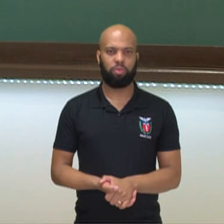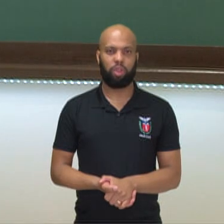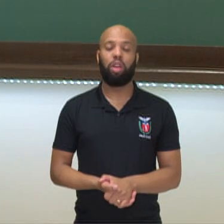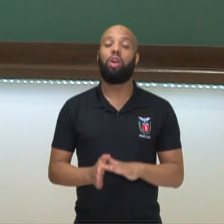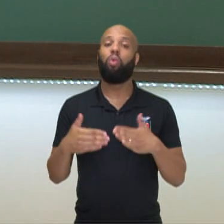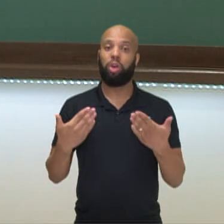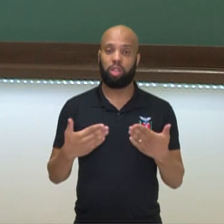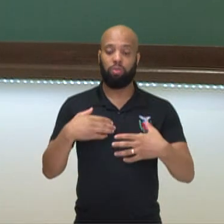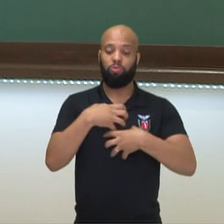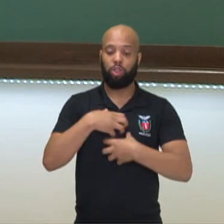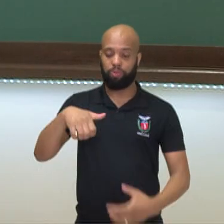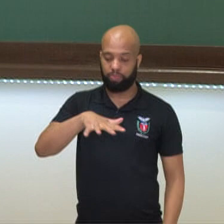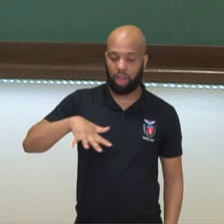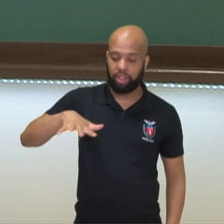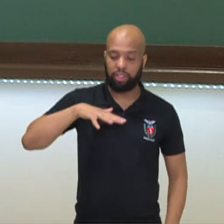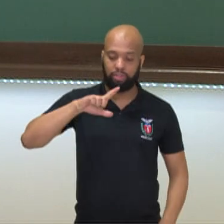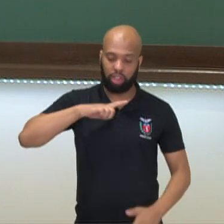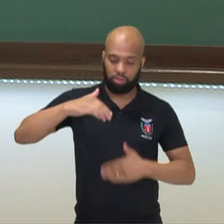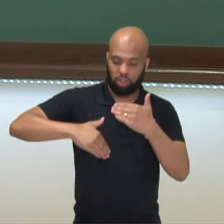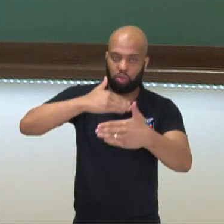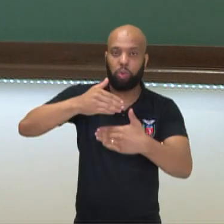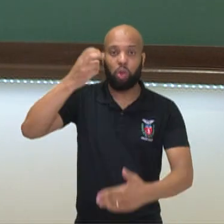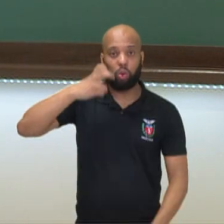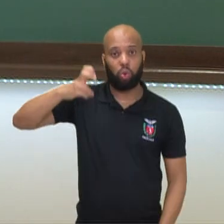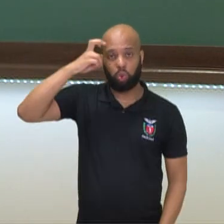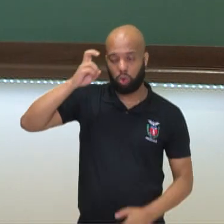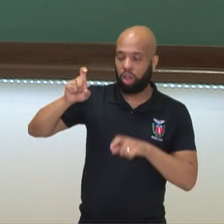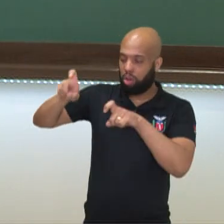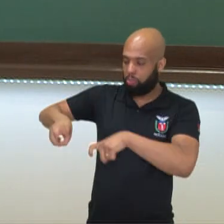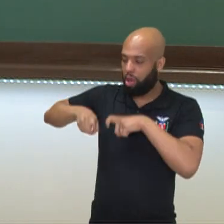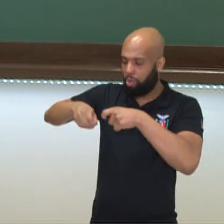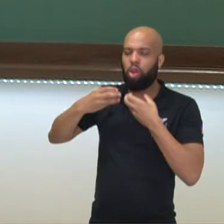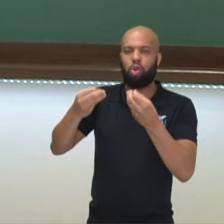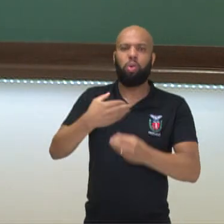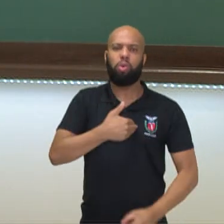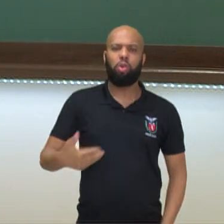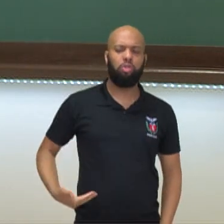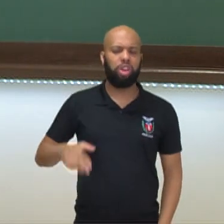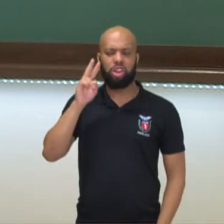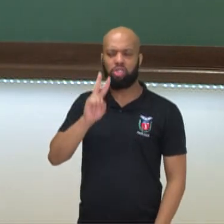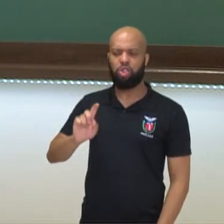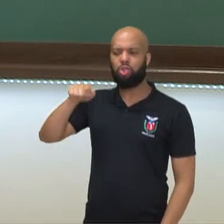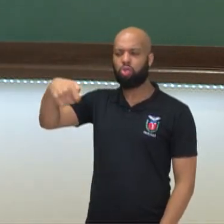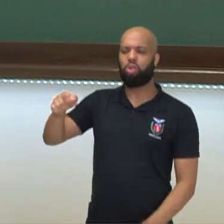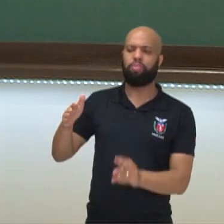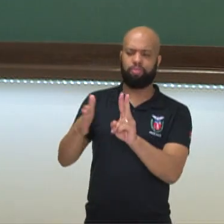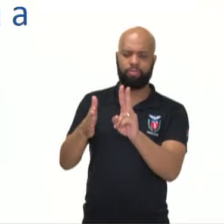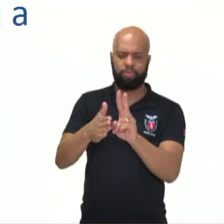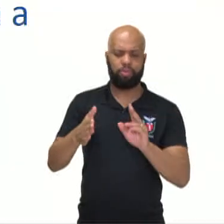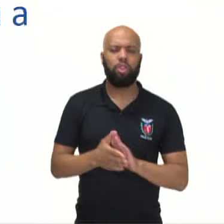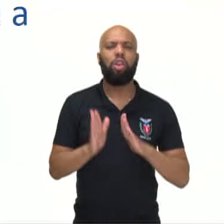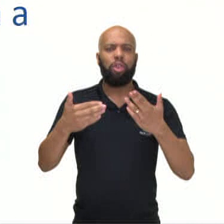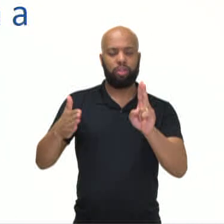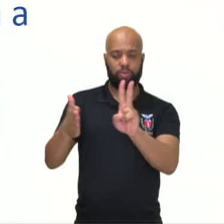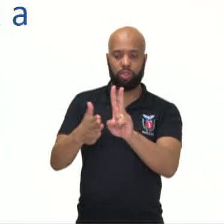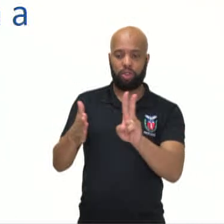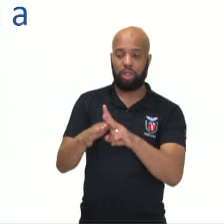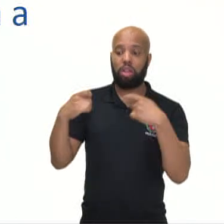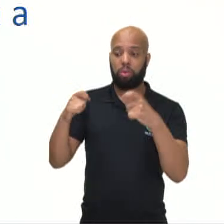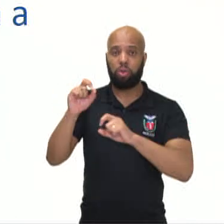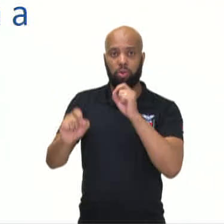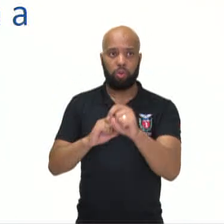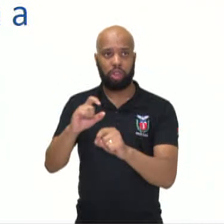Nesse cenário de desenvolvimento das culturas agrícolas, como o governo encarou a questão indígena? O indígena deveria